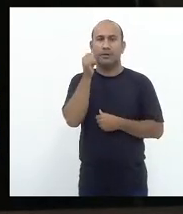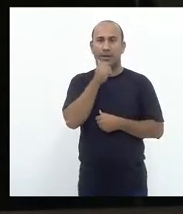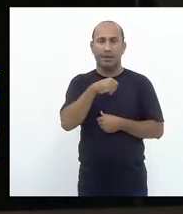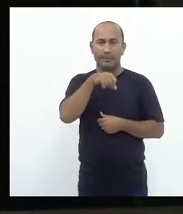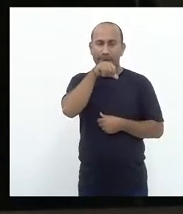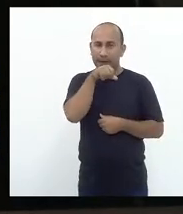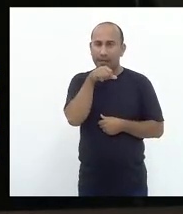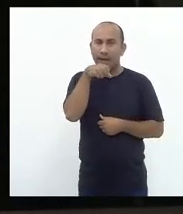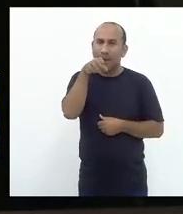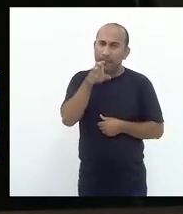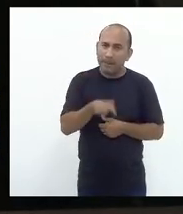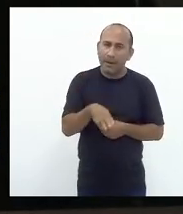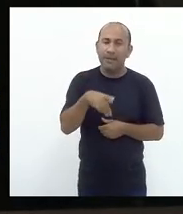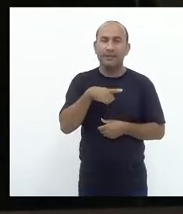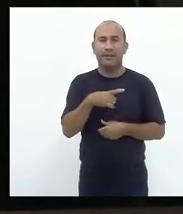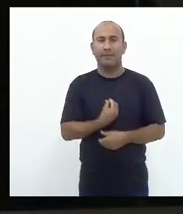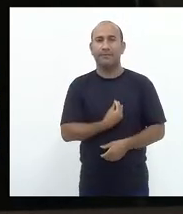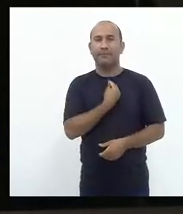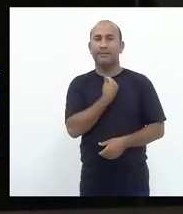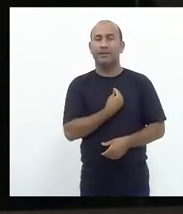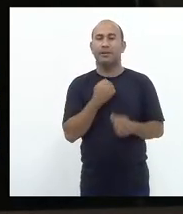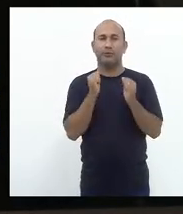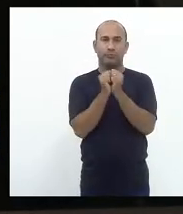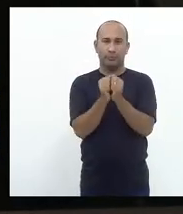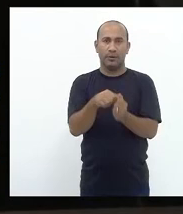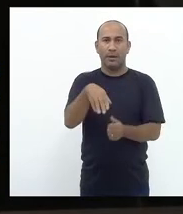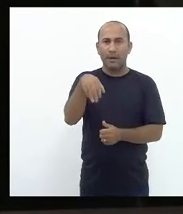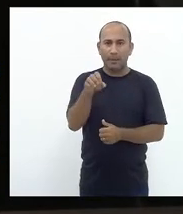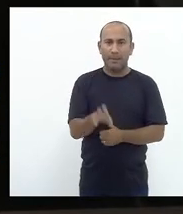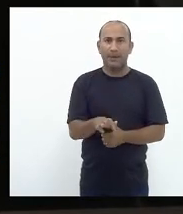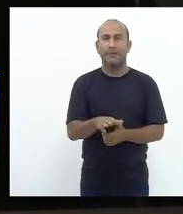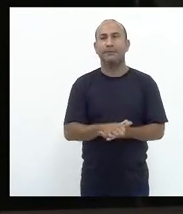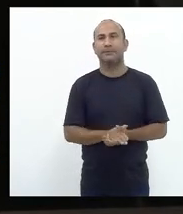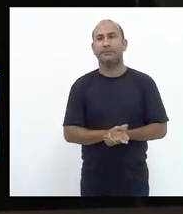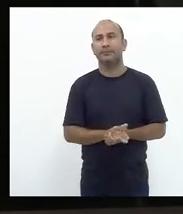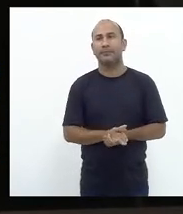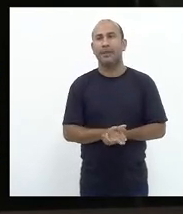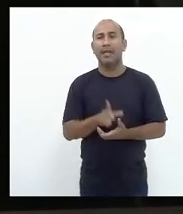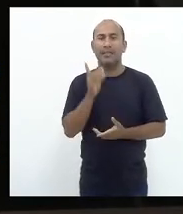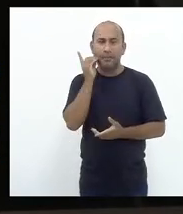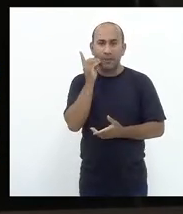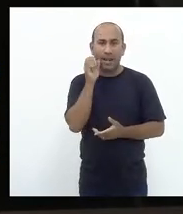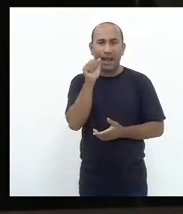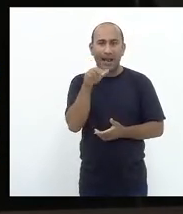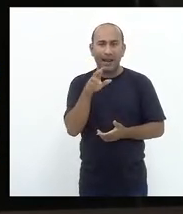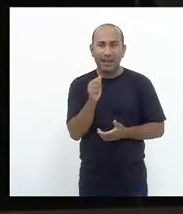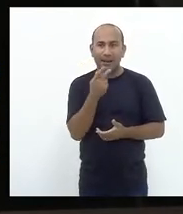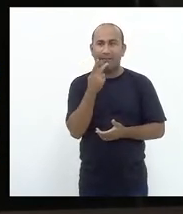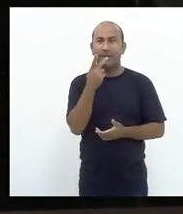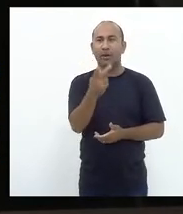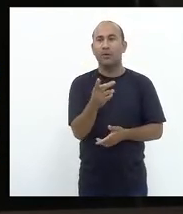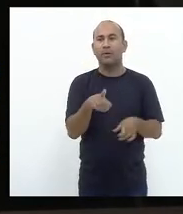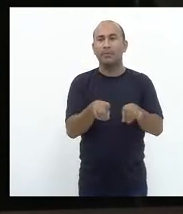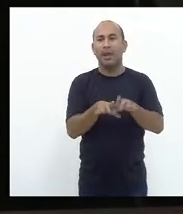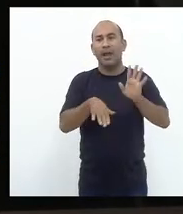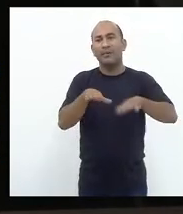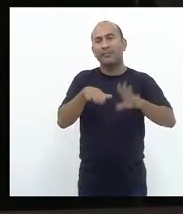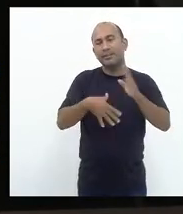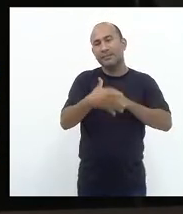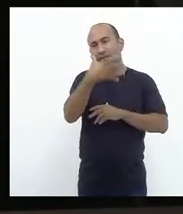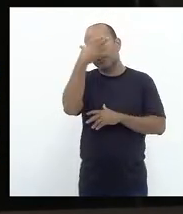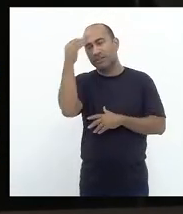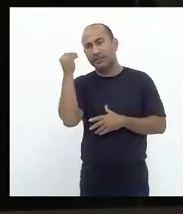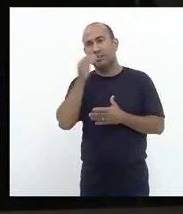de estar ali a presença efetiva da mãe. Vossa Excelência, a deputada Alana trouxe um fato que às vezes fica